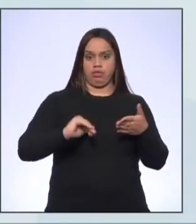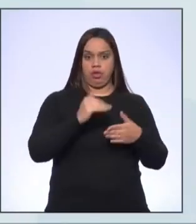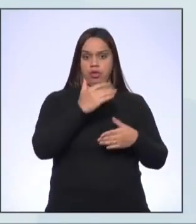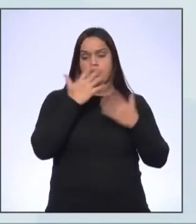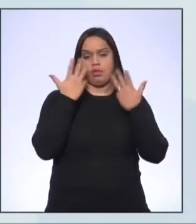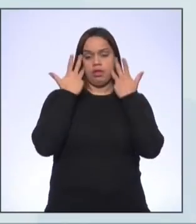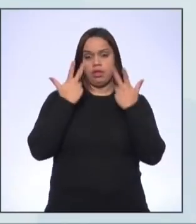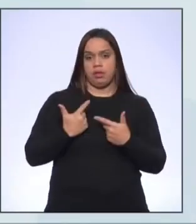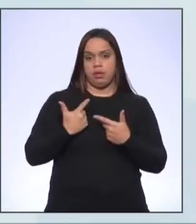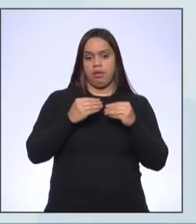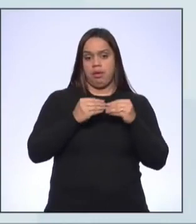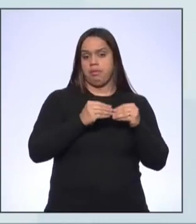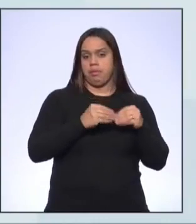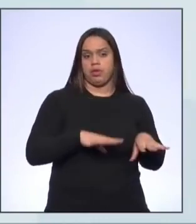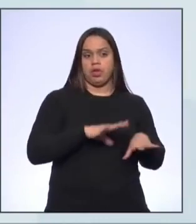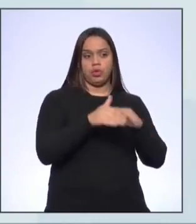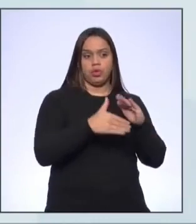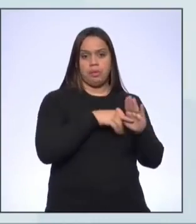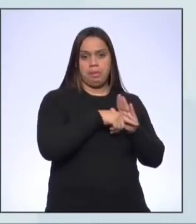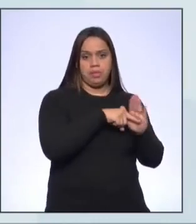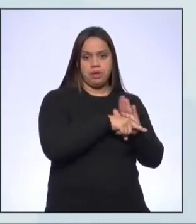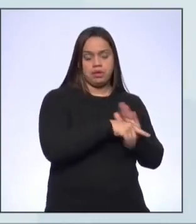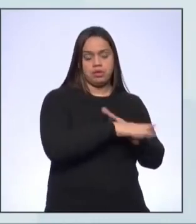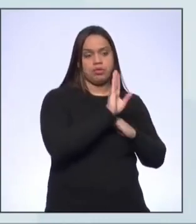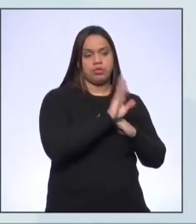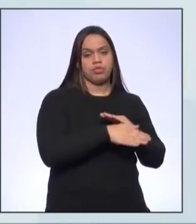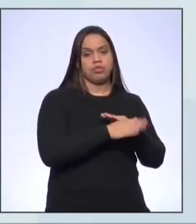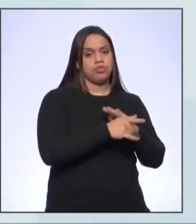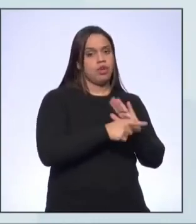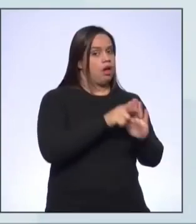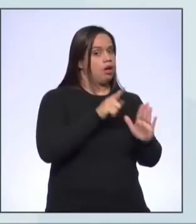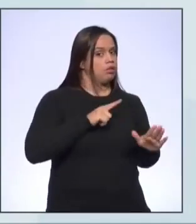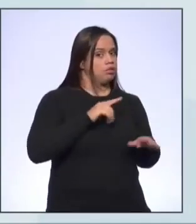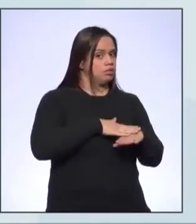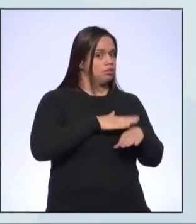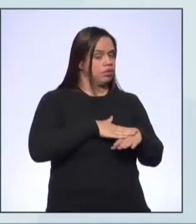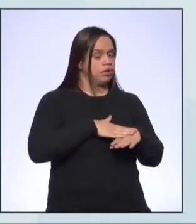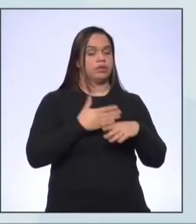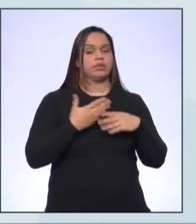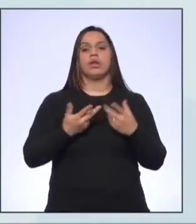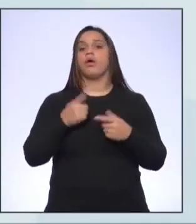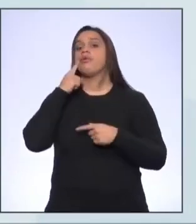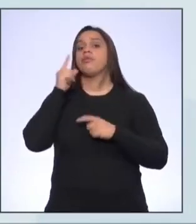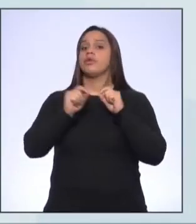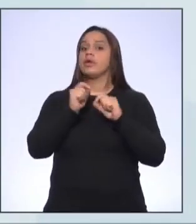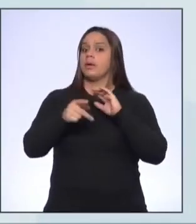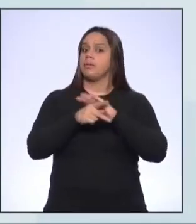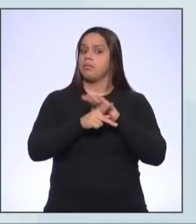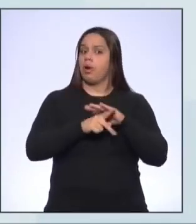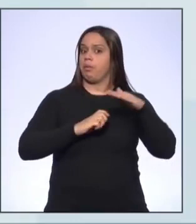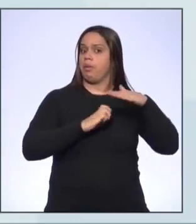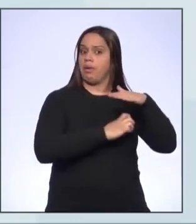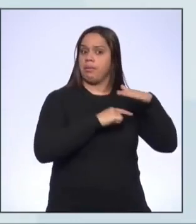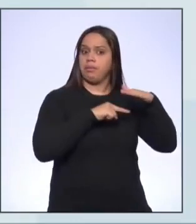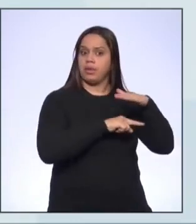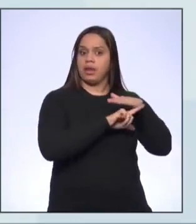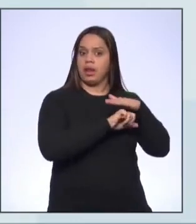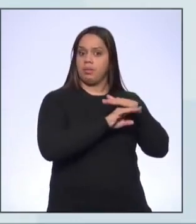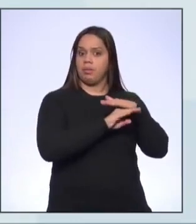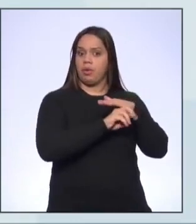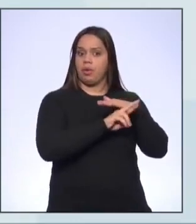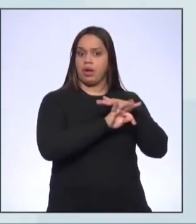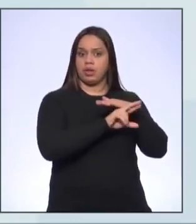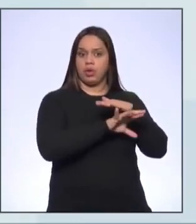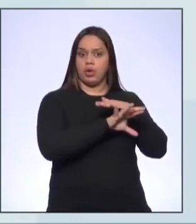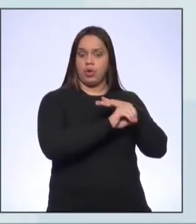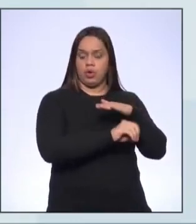por prejudicar todo o trabalho que já havia sido realizado. Notem bem, esse é o argumento do laboratório. E ele